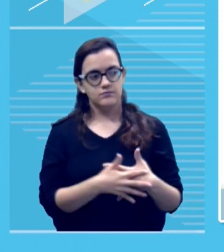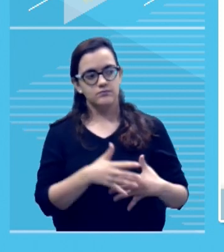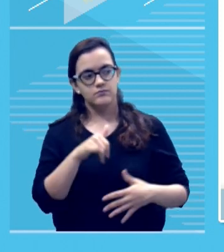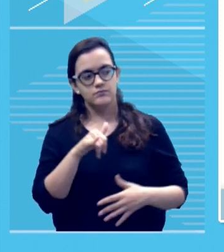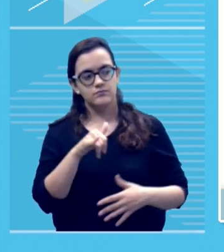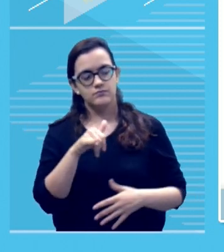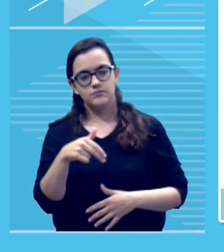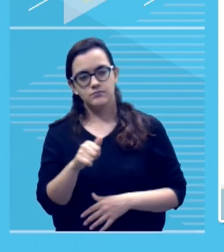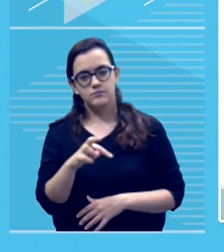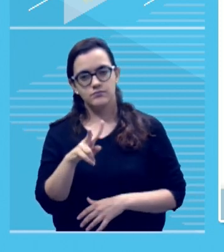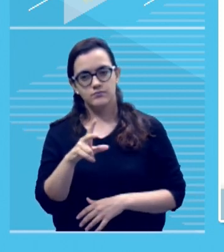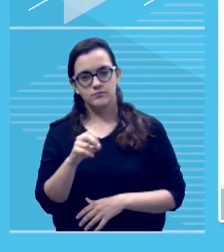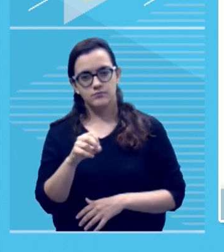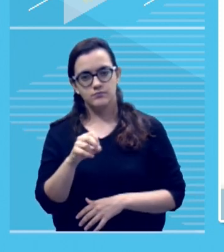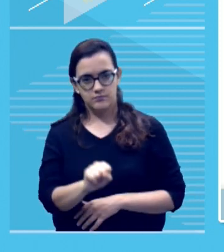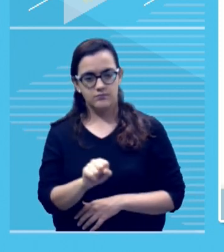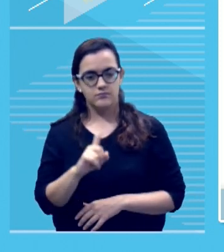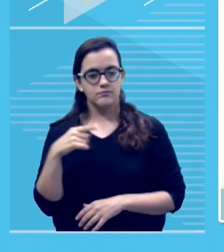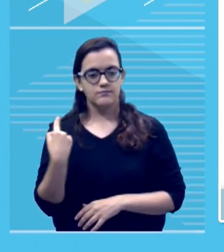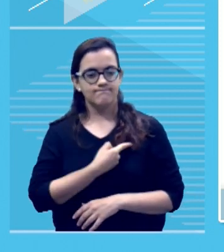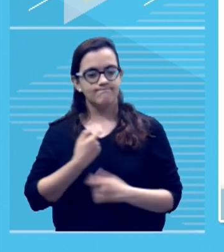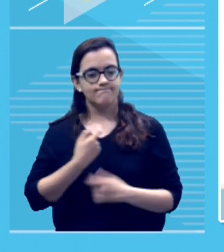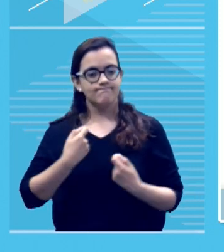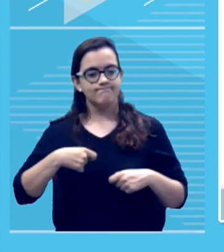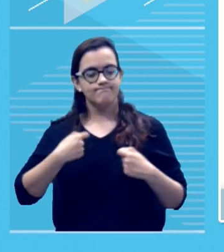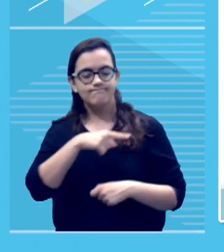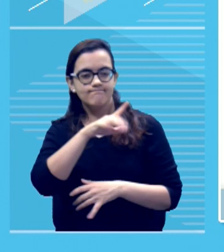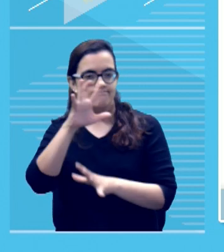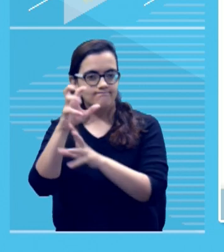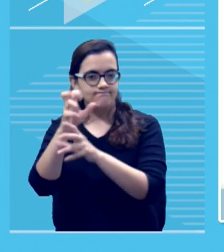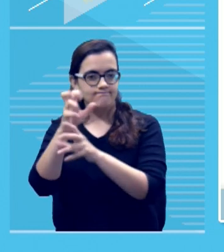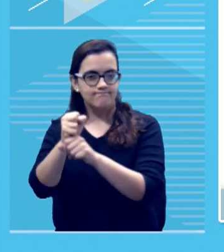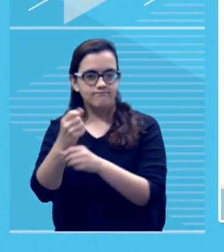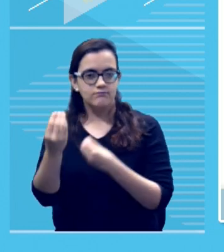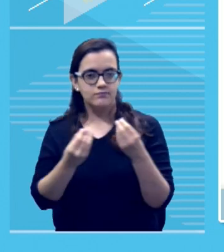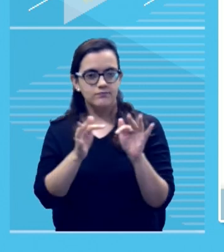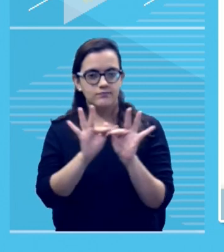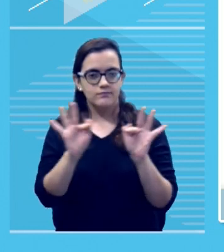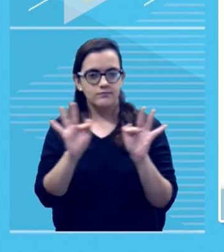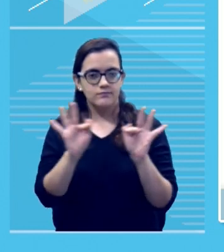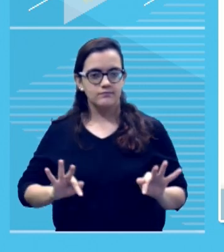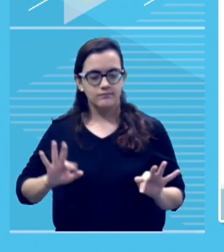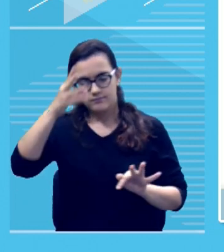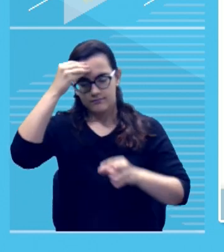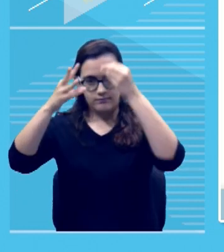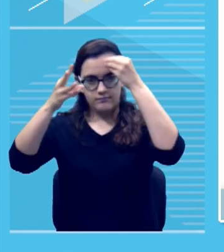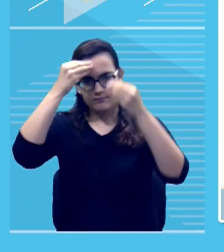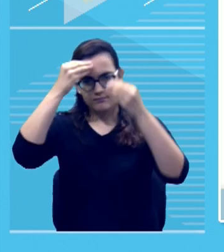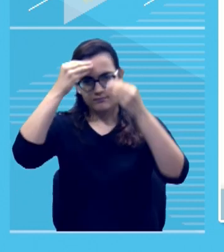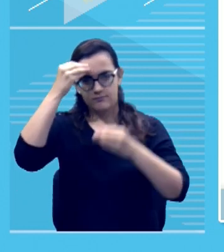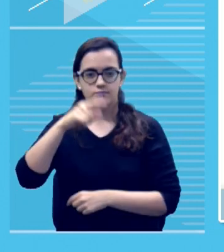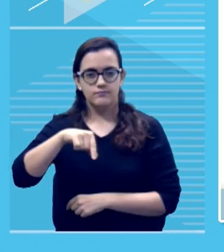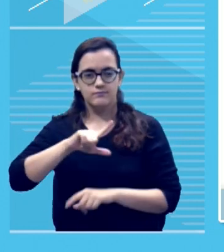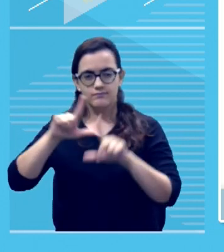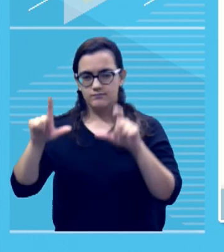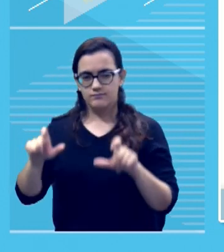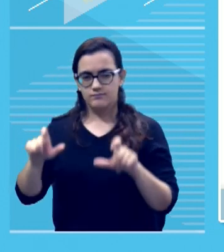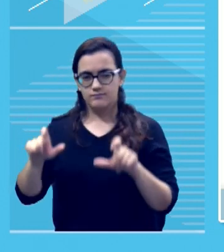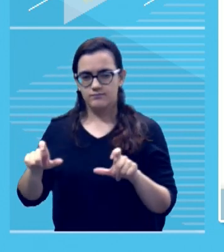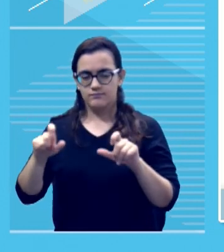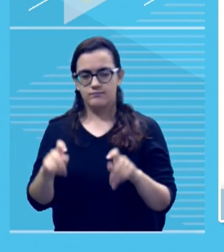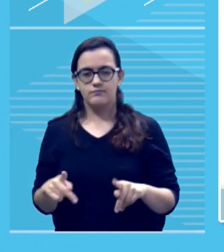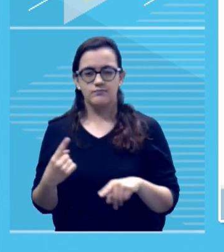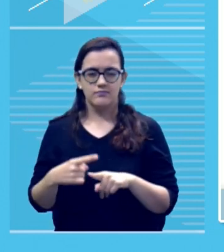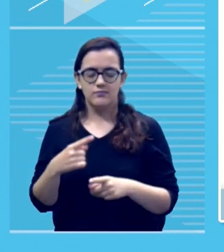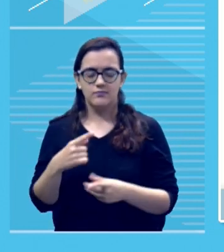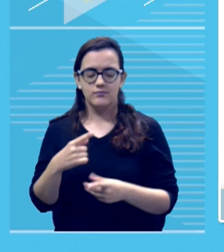várias questões. Tá? Várias questões mesmo. Então, não dá tempo você anotar tudo. Eu queria que você fizesse um print. Então, vamos